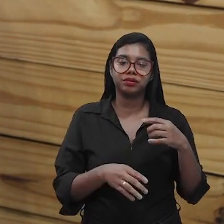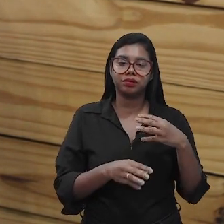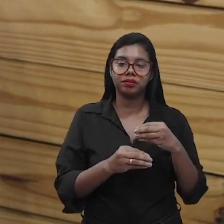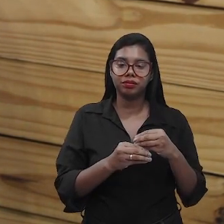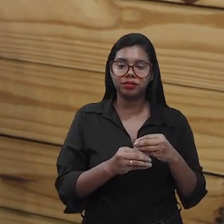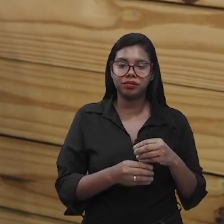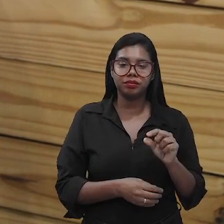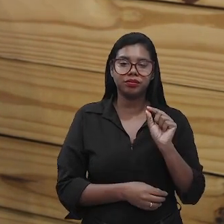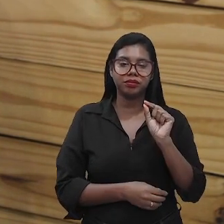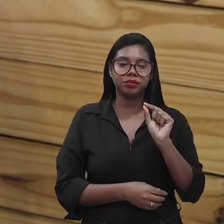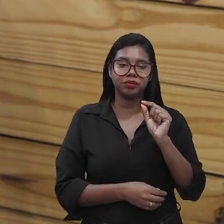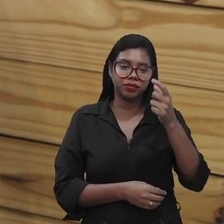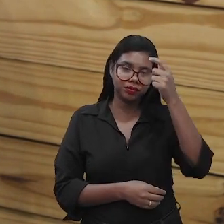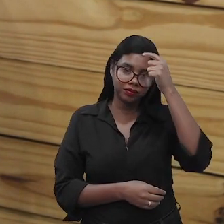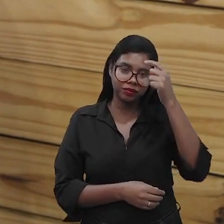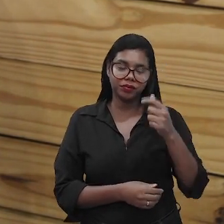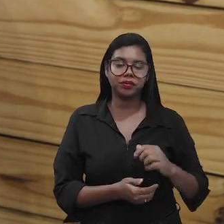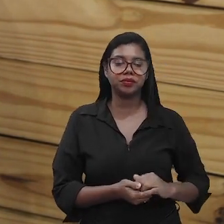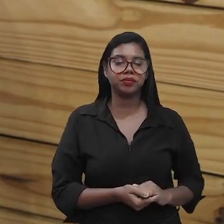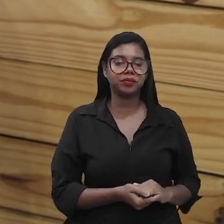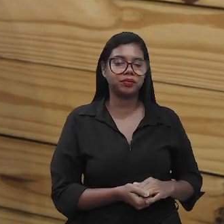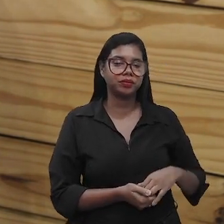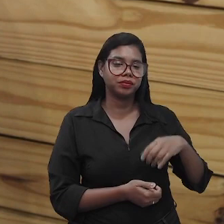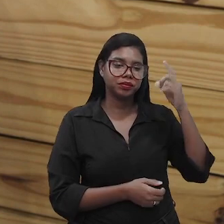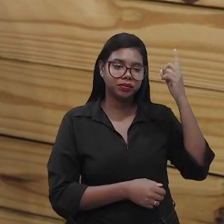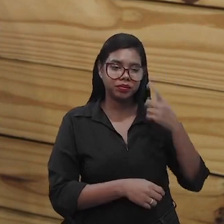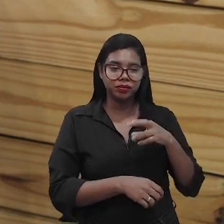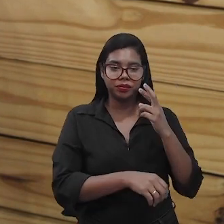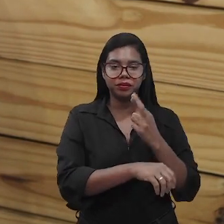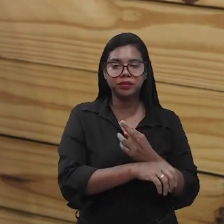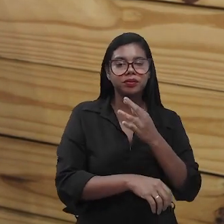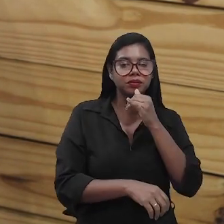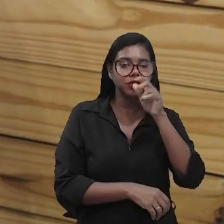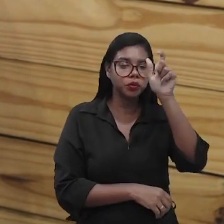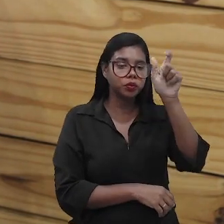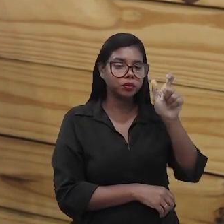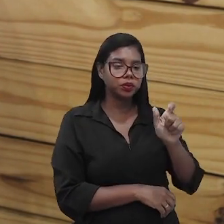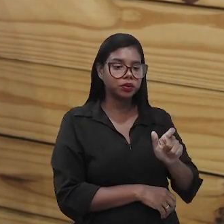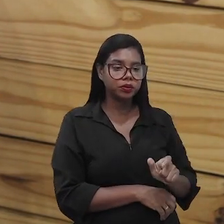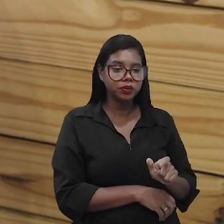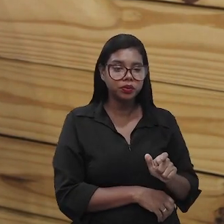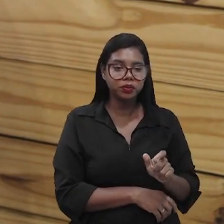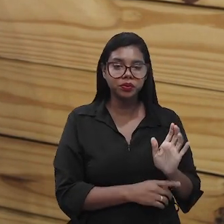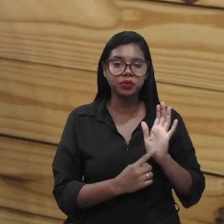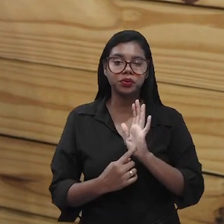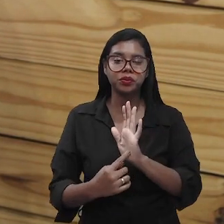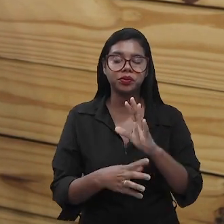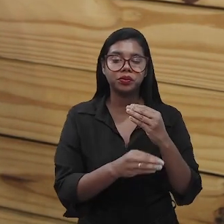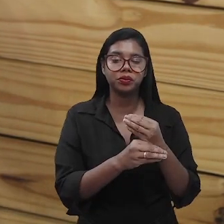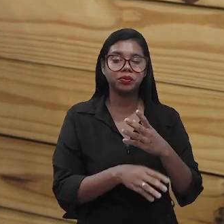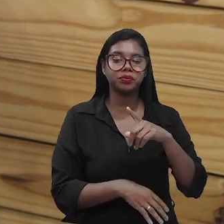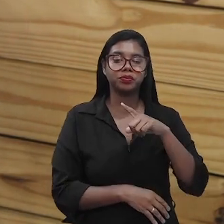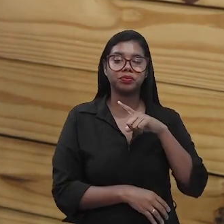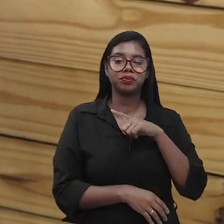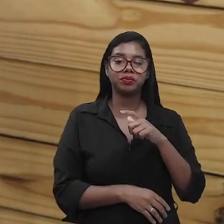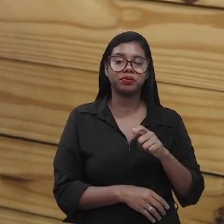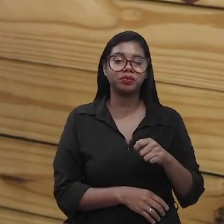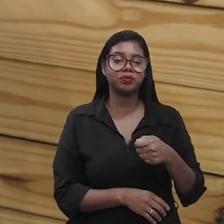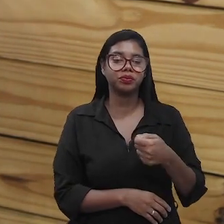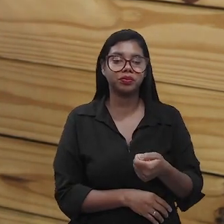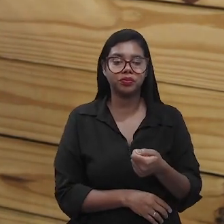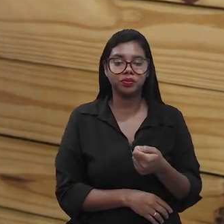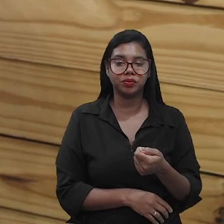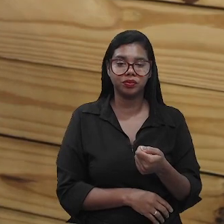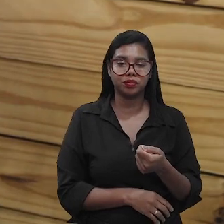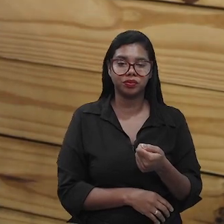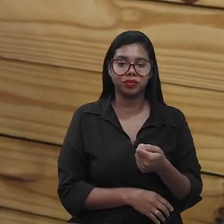de autoridade, isso é um gatilho mental. Quando uma pessoa escreve e ela tenta colocar, por exemplo, que ela recebeu tais ou quais prêmios,